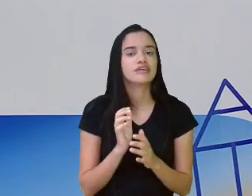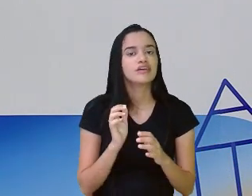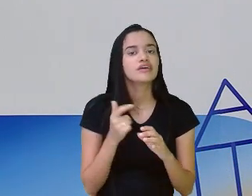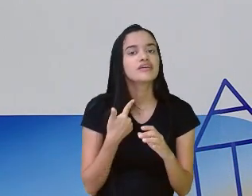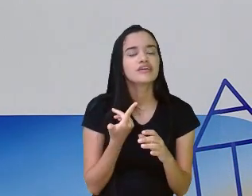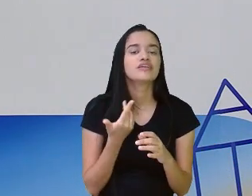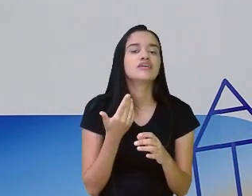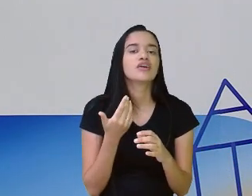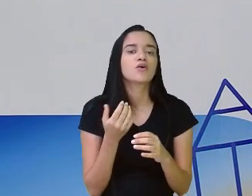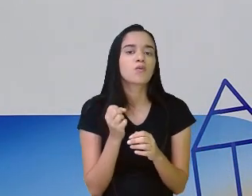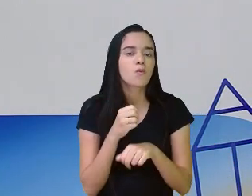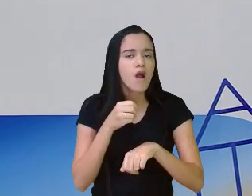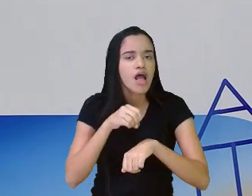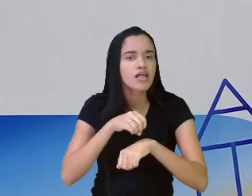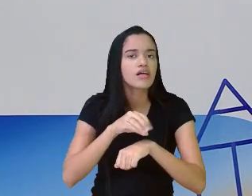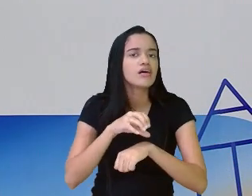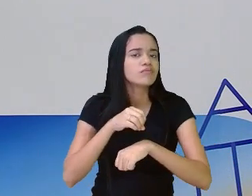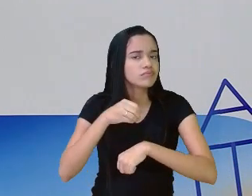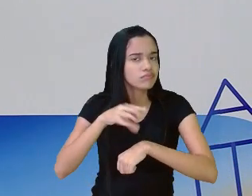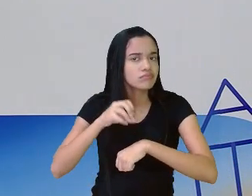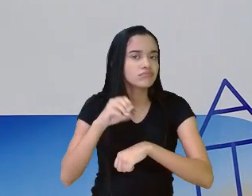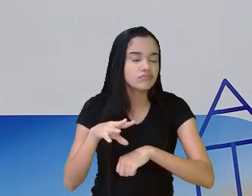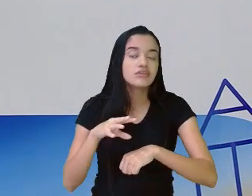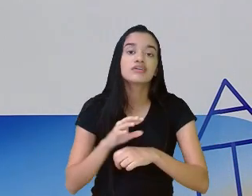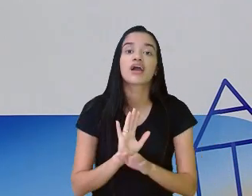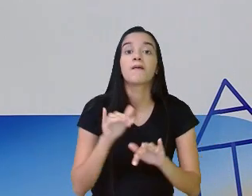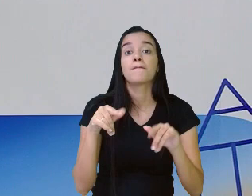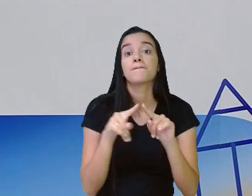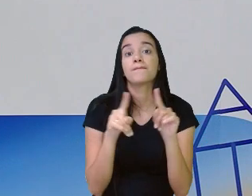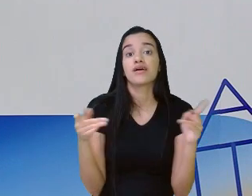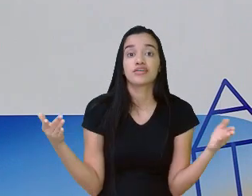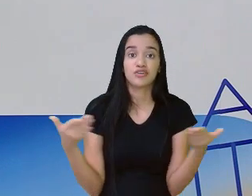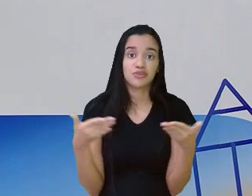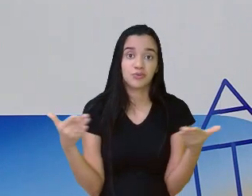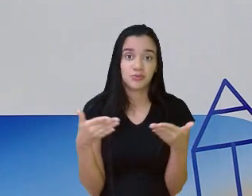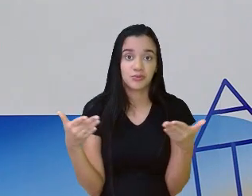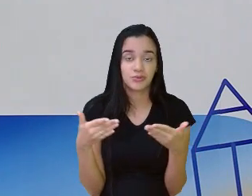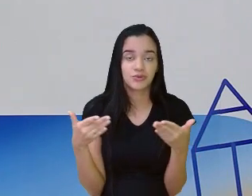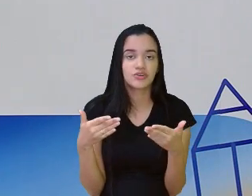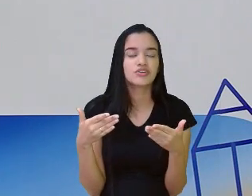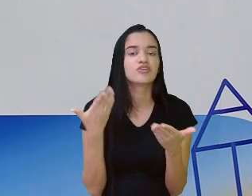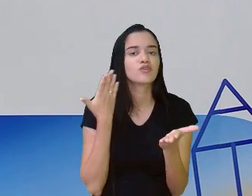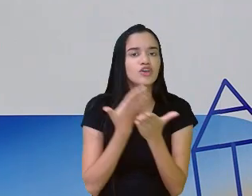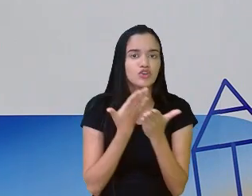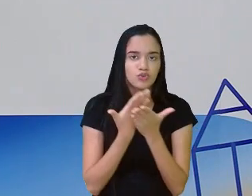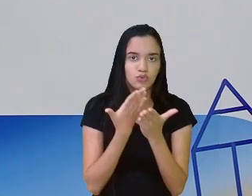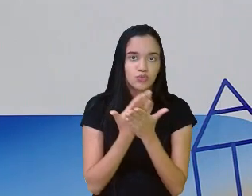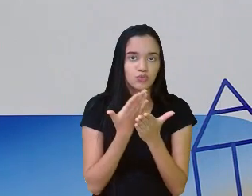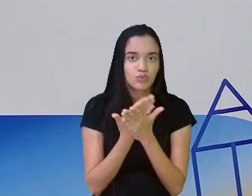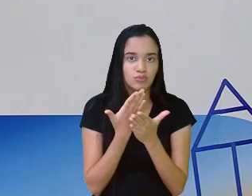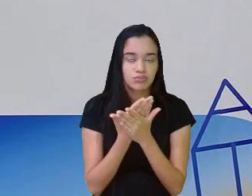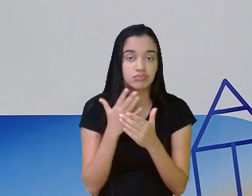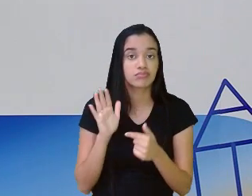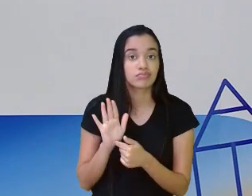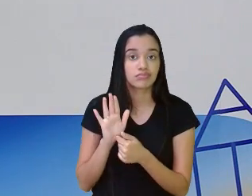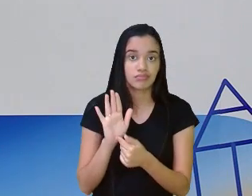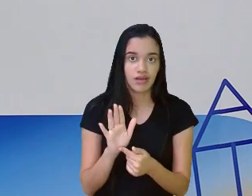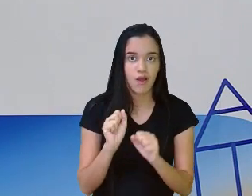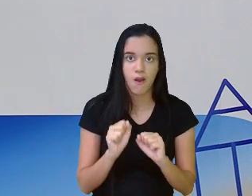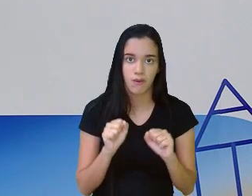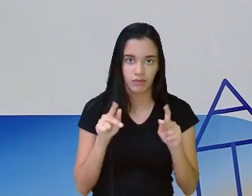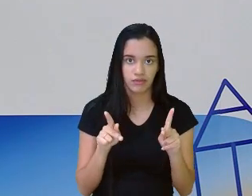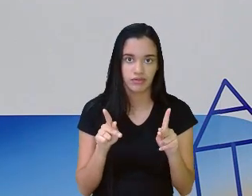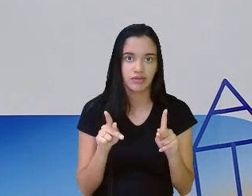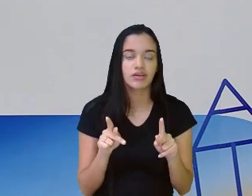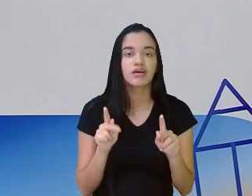você consegue fazer isso, né? Mas hoje a gente só vai trabalhar essa questão das representações,